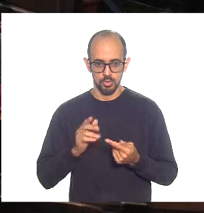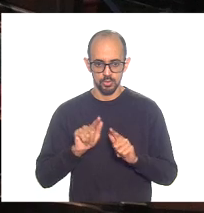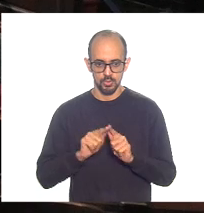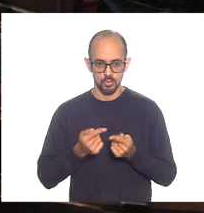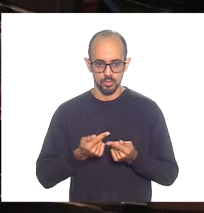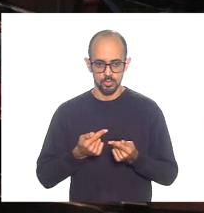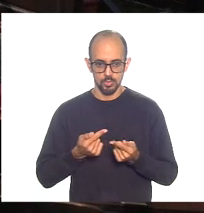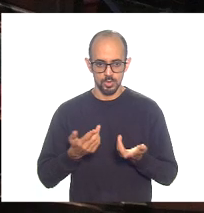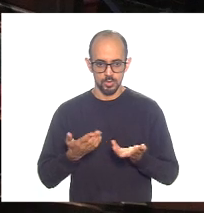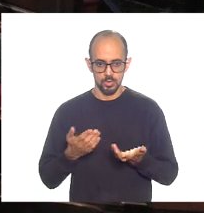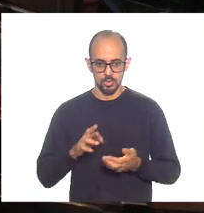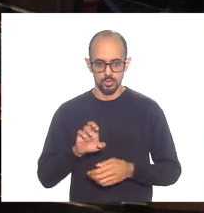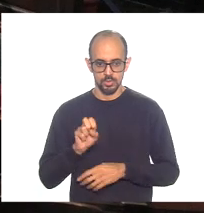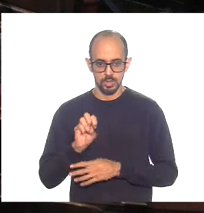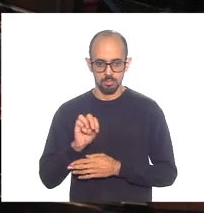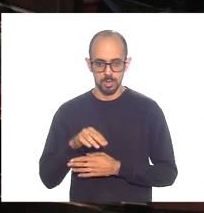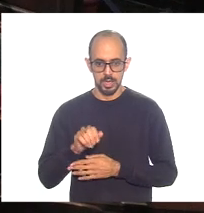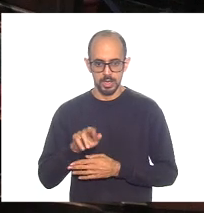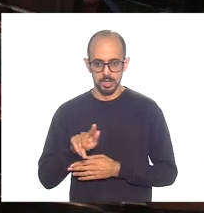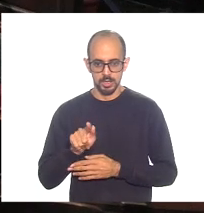Reis.